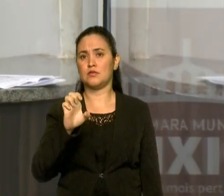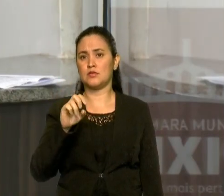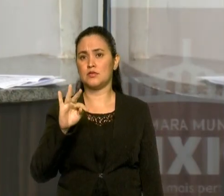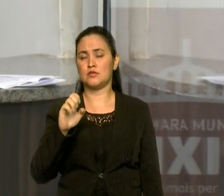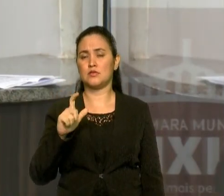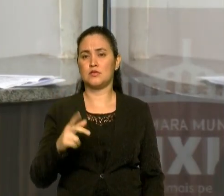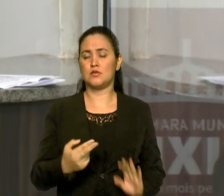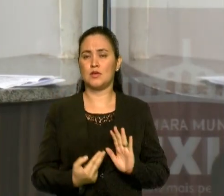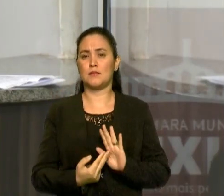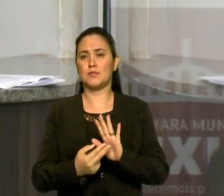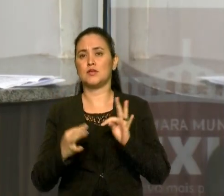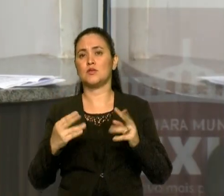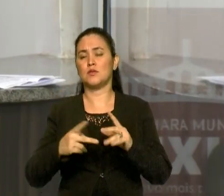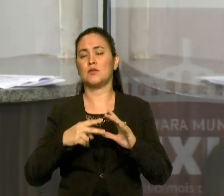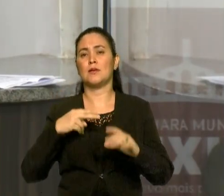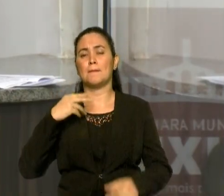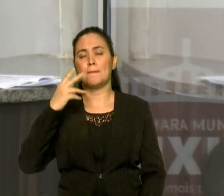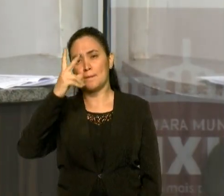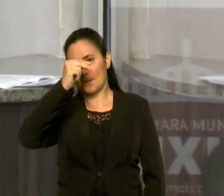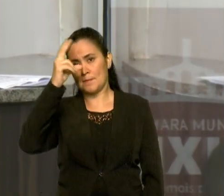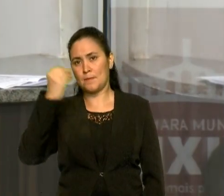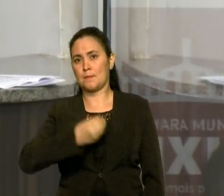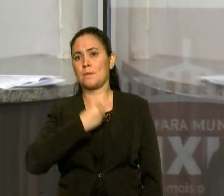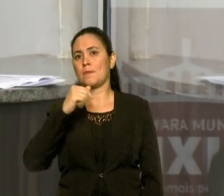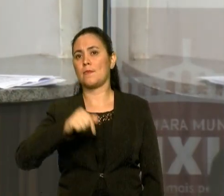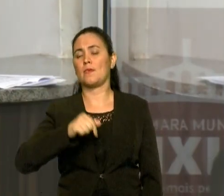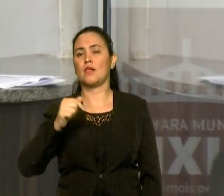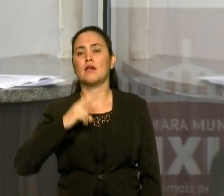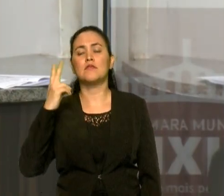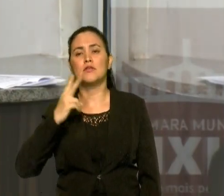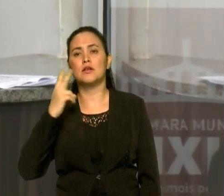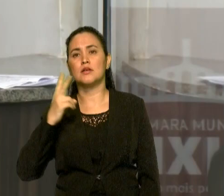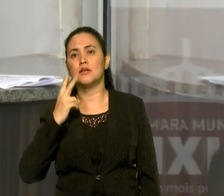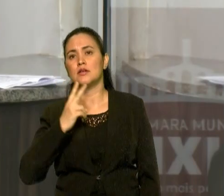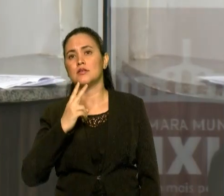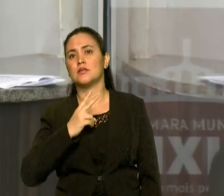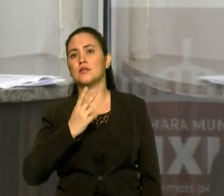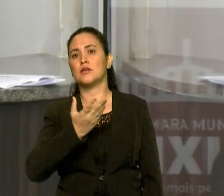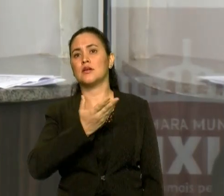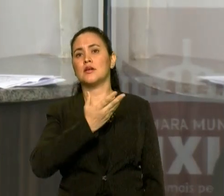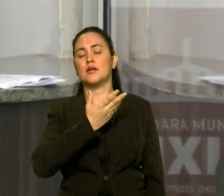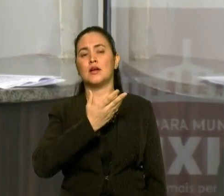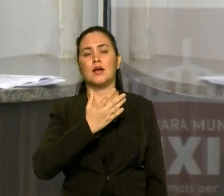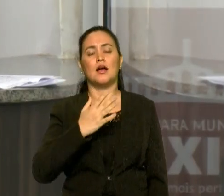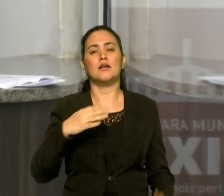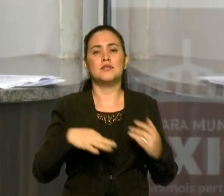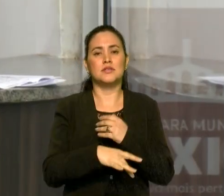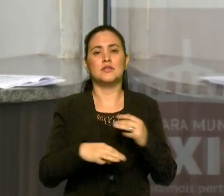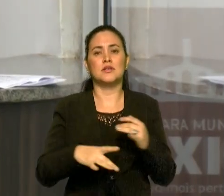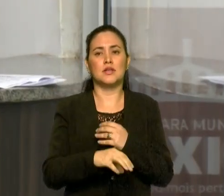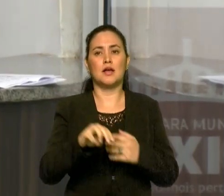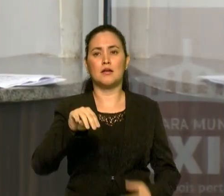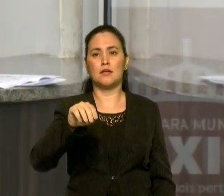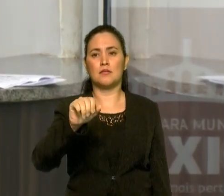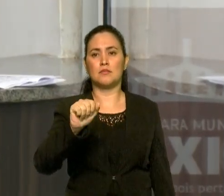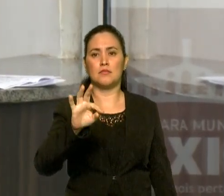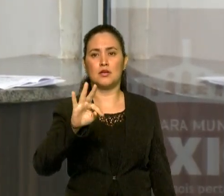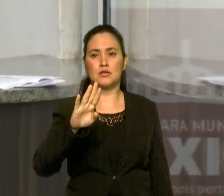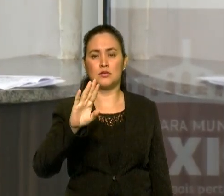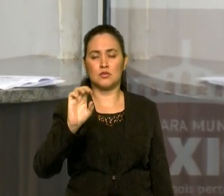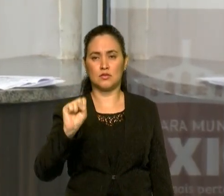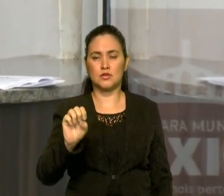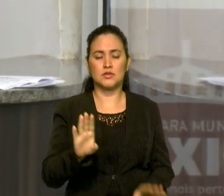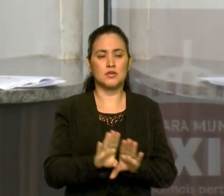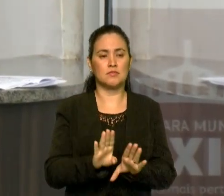da minha amada e querida Matões, vereadores da minha amada e querida Caxias. Gente, eu quero começar minhas palavras, que